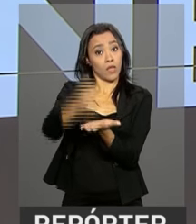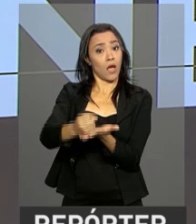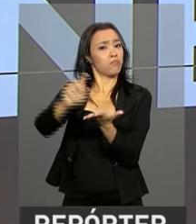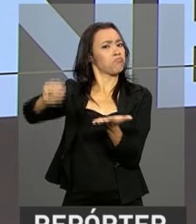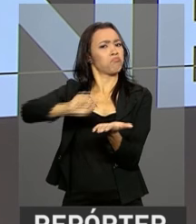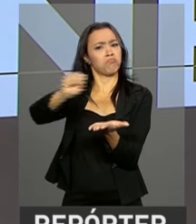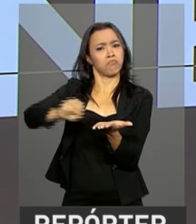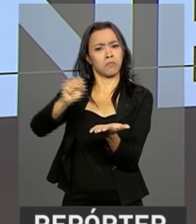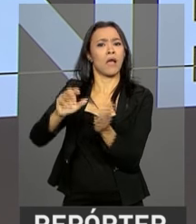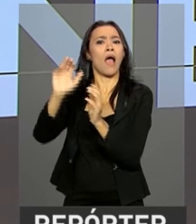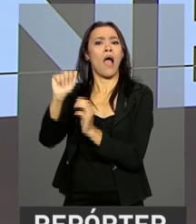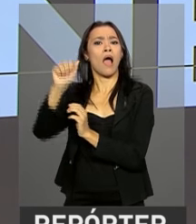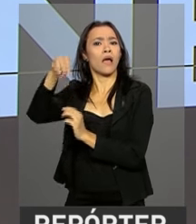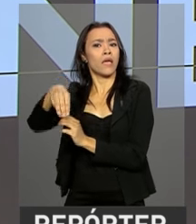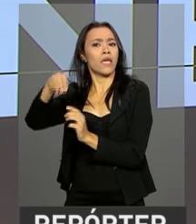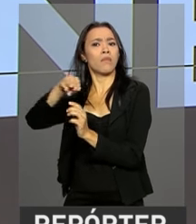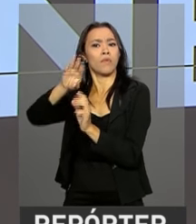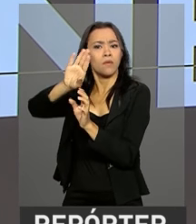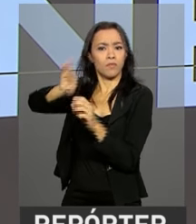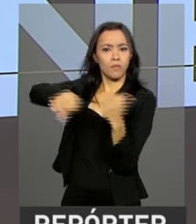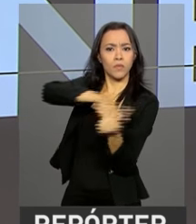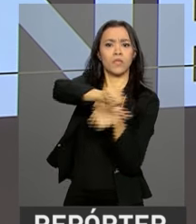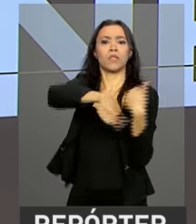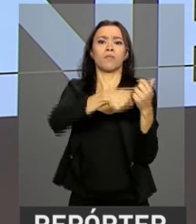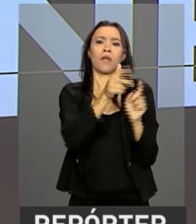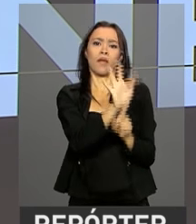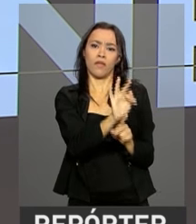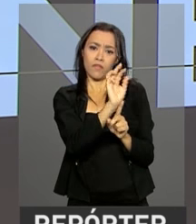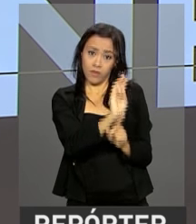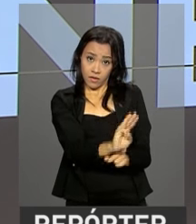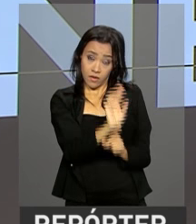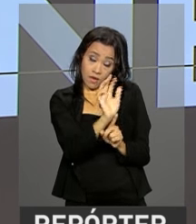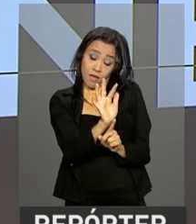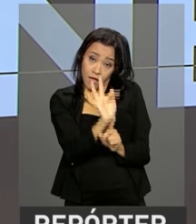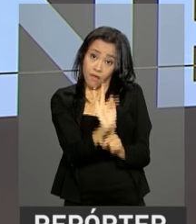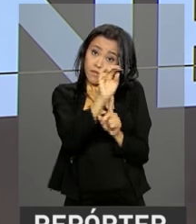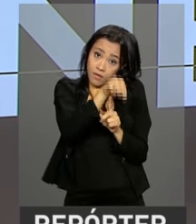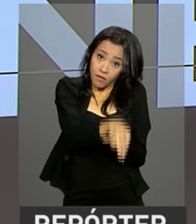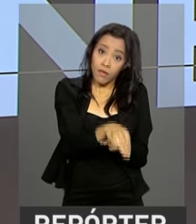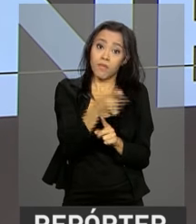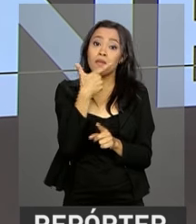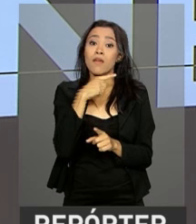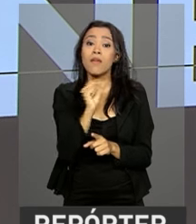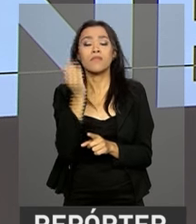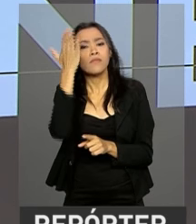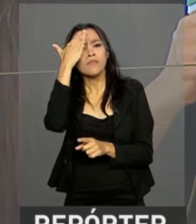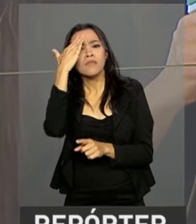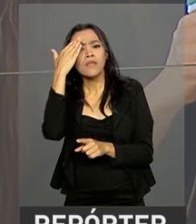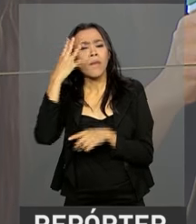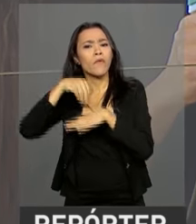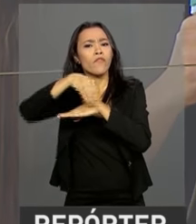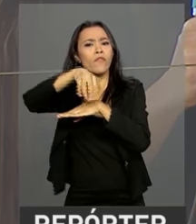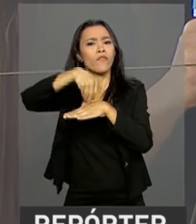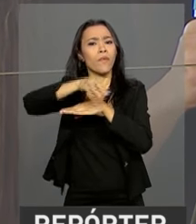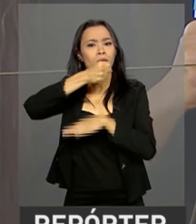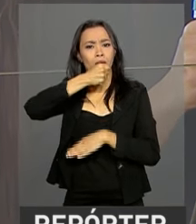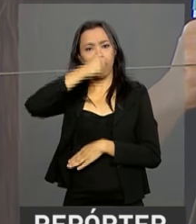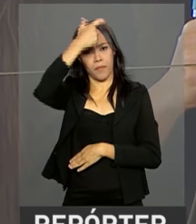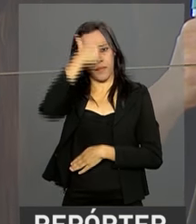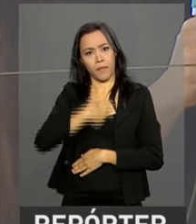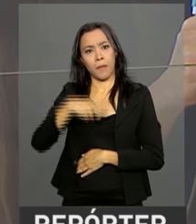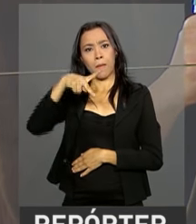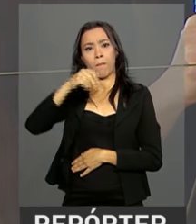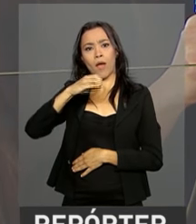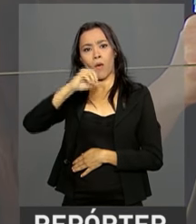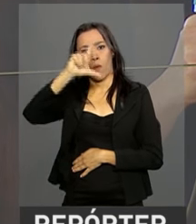migração das rádios AM para FM. Quem está acompanhando esse assunto lá no Palácio Planalto é a repórter Paola de Orte, que traz as